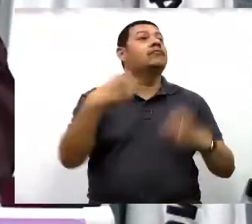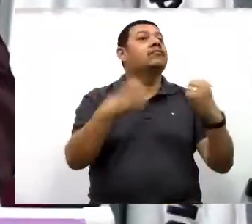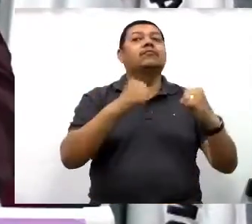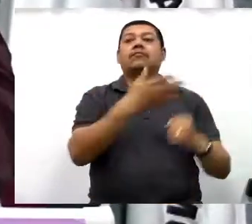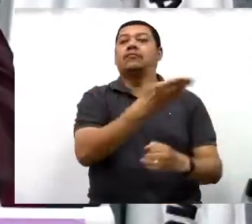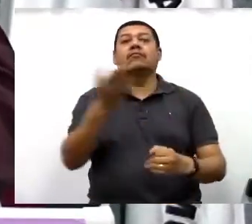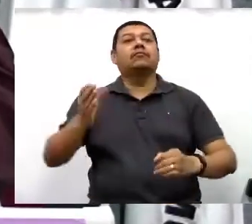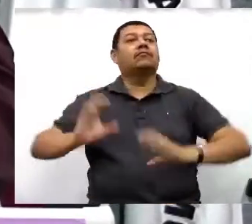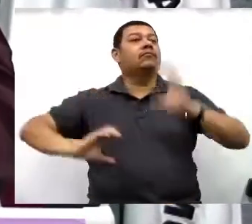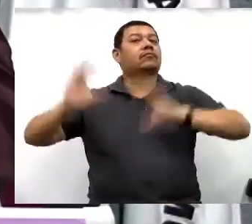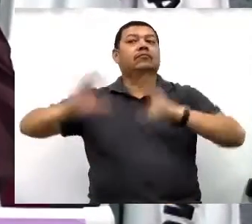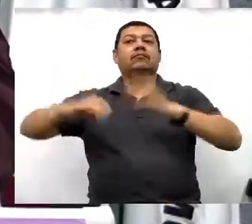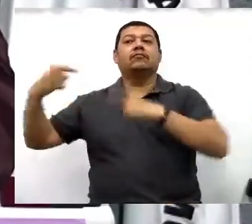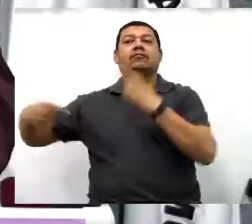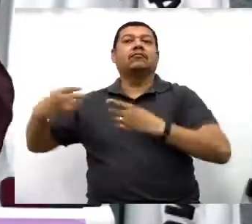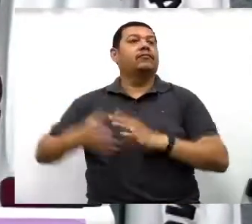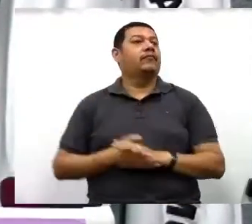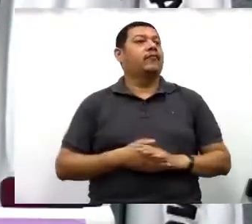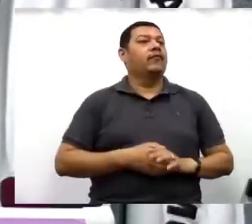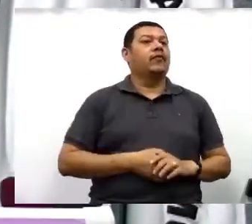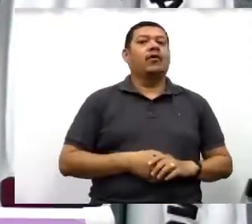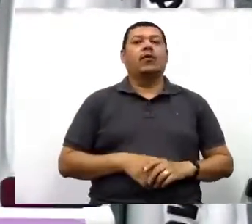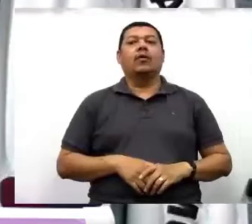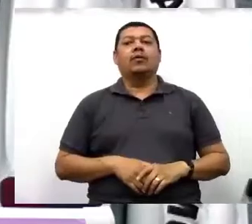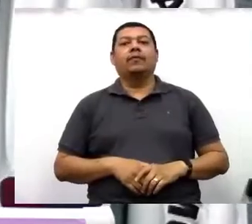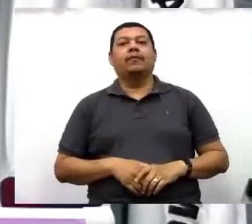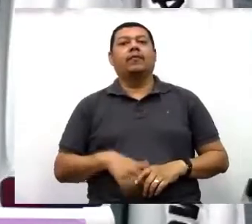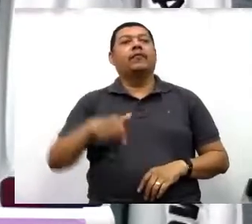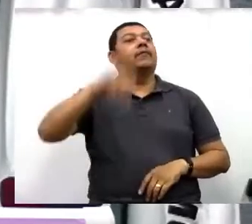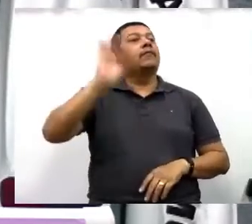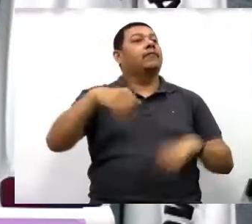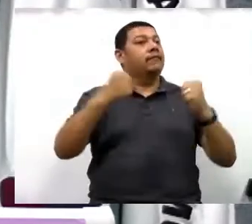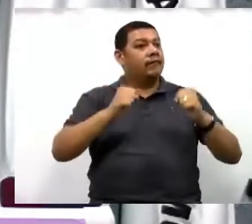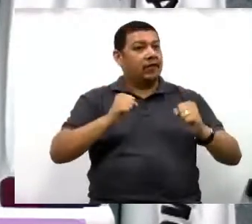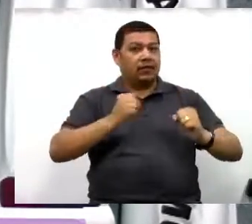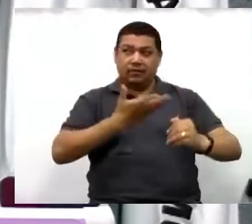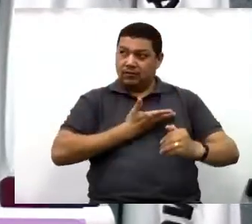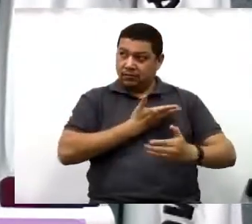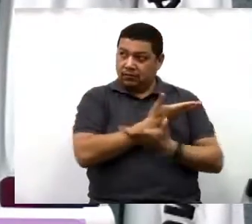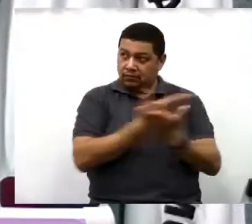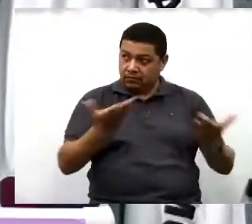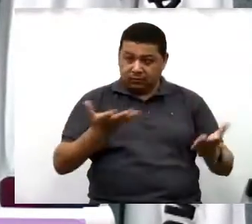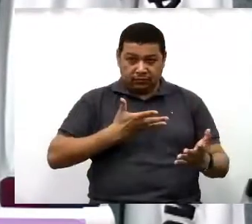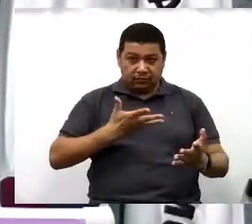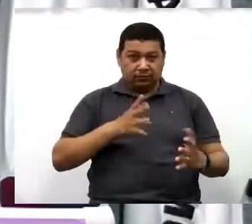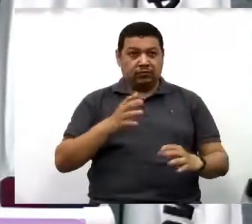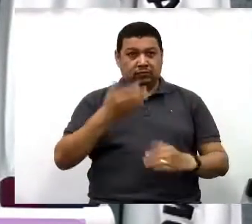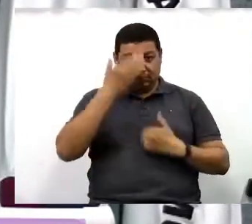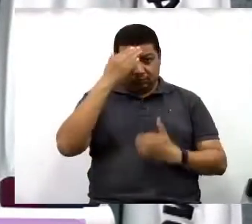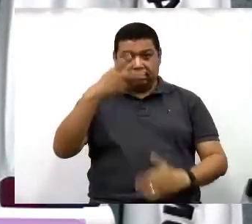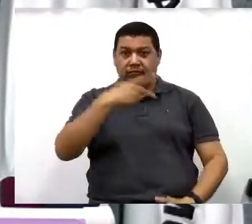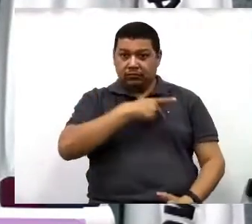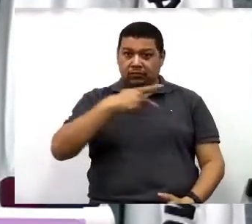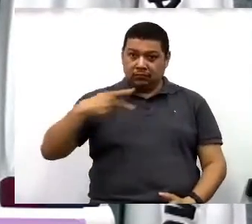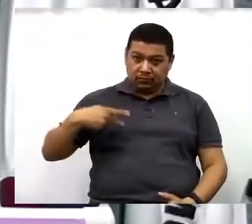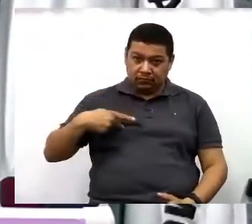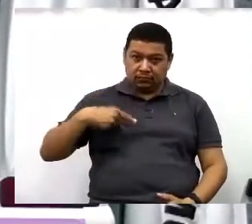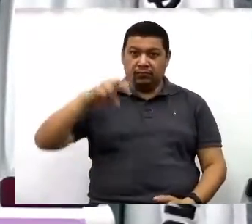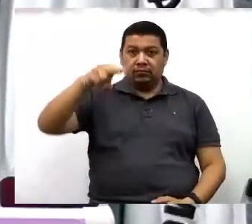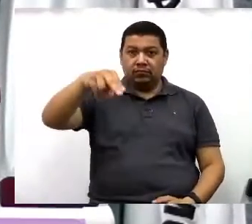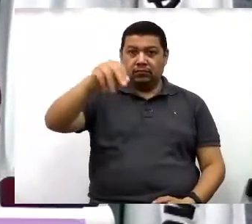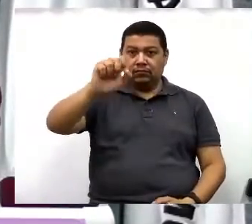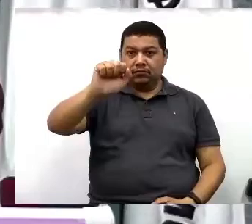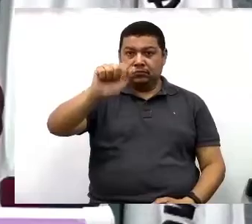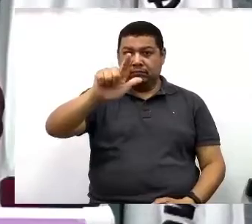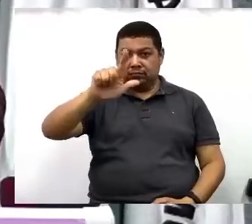De briga política ou de uma mão, amigo? Quero agradecer aqui ao pastor Nelson Lutheberg,